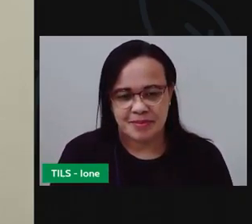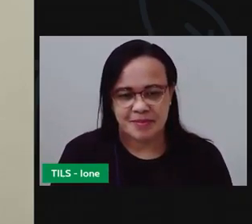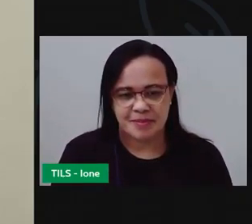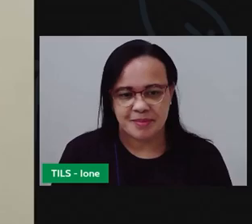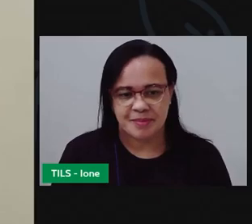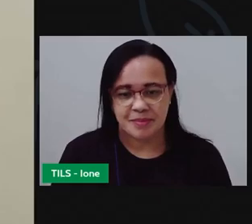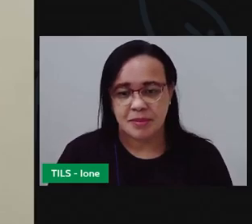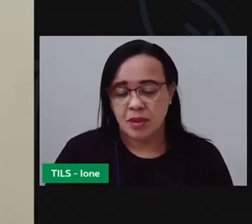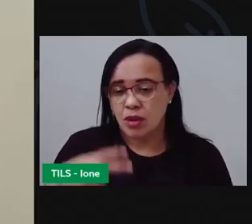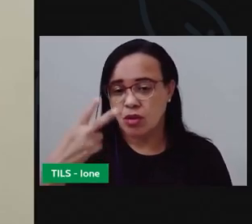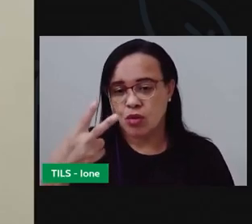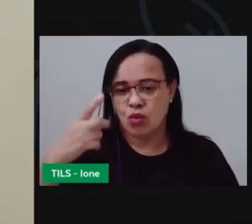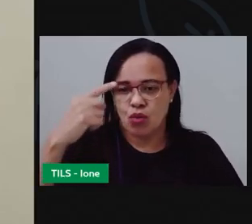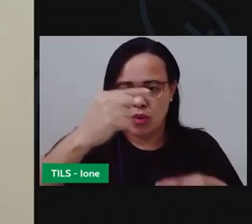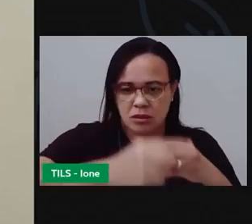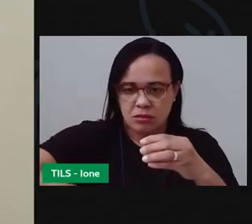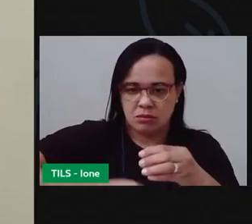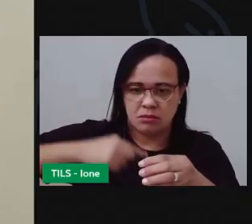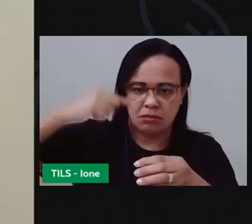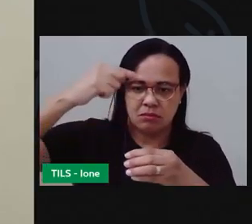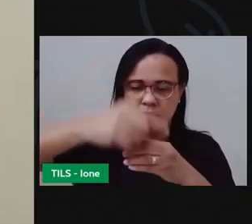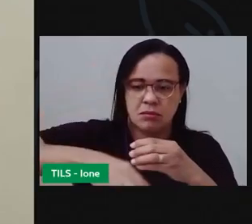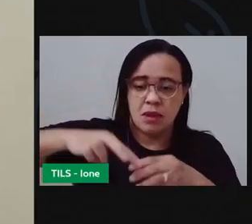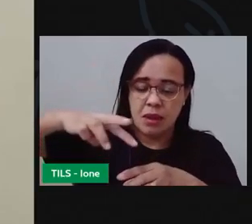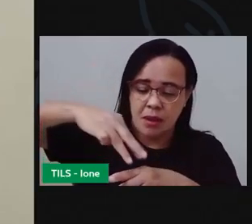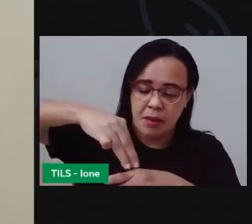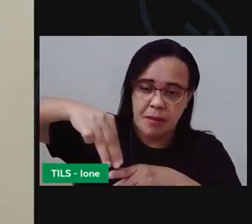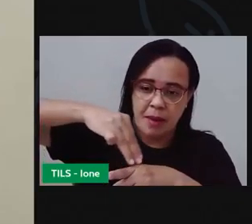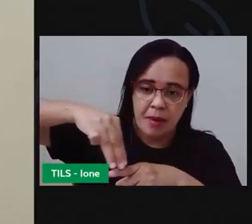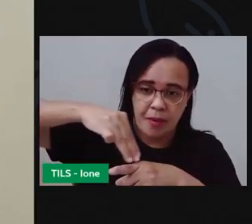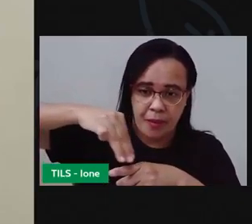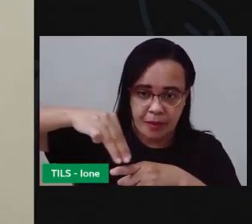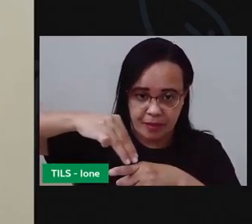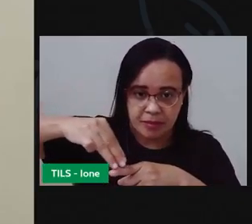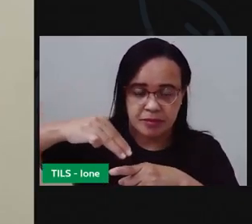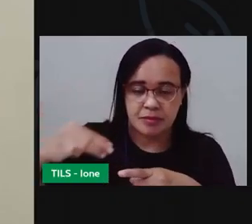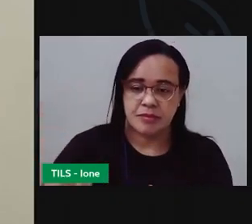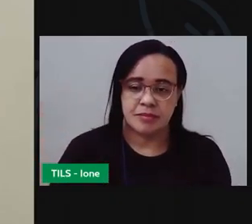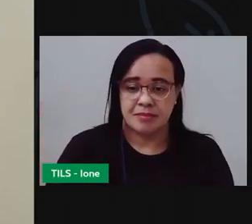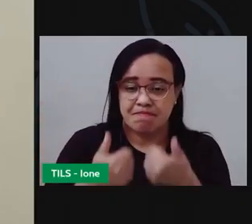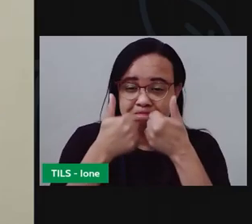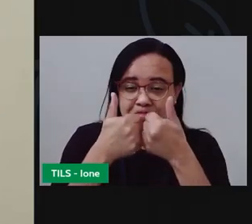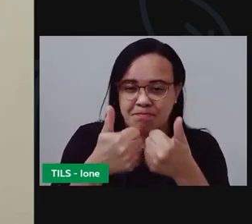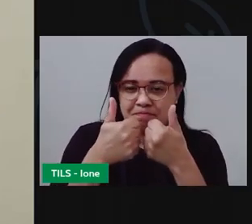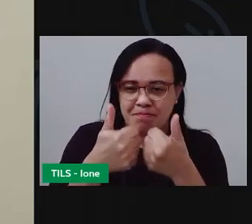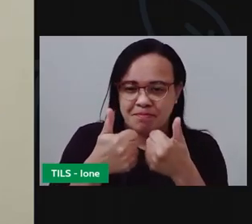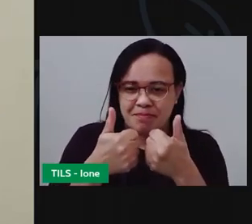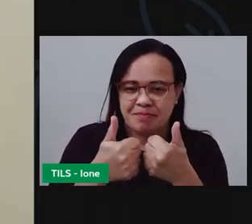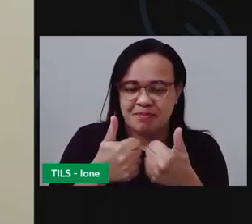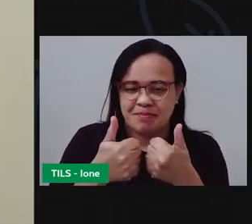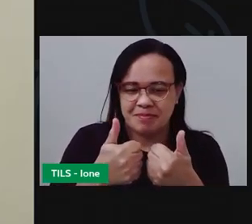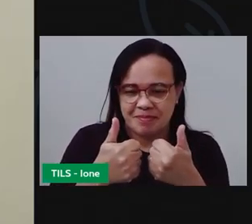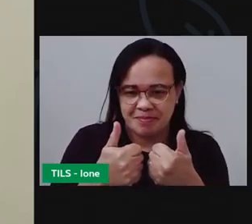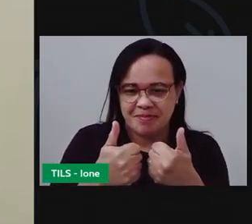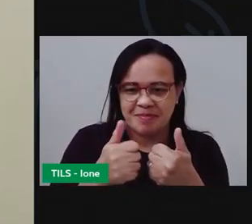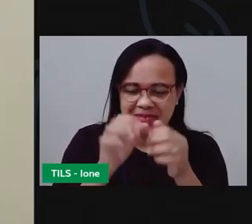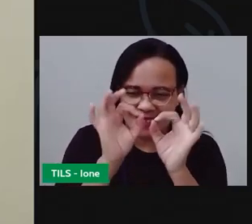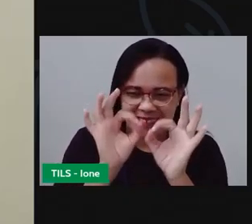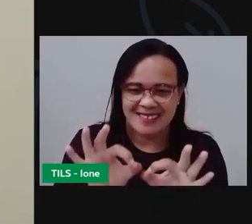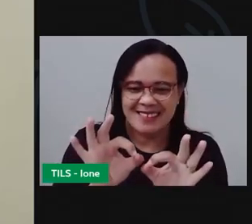Passe duas voltas, se for necessário, tá? Para que fique bem preso ali